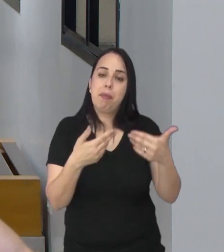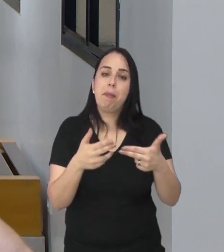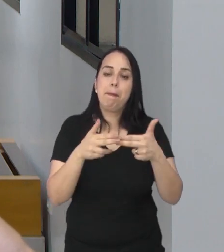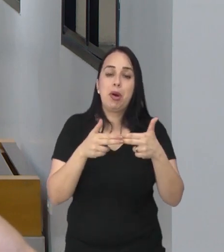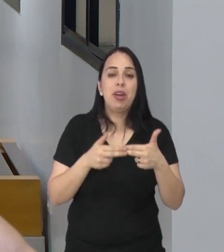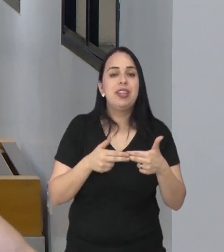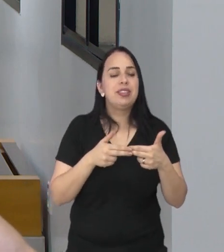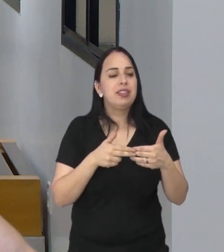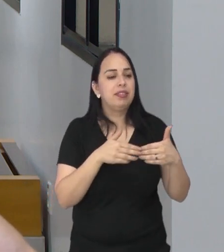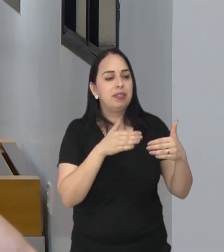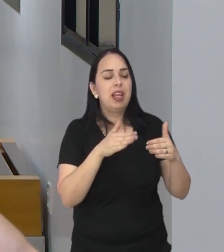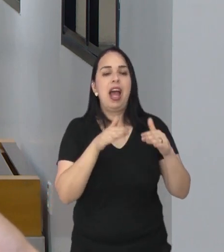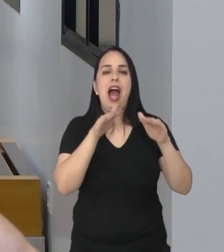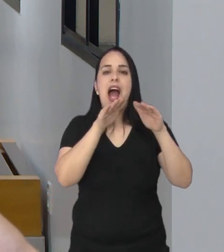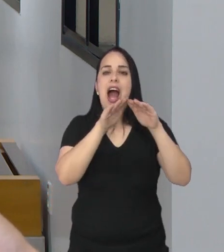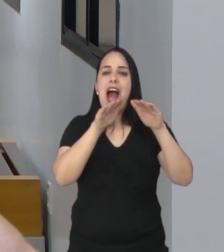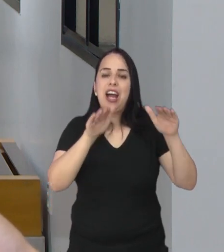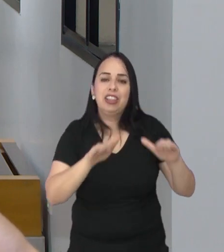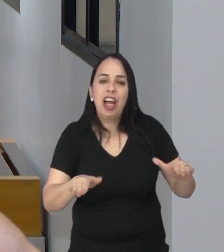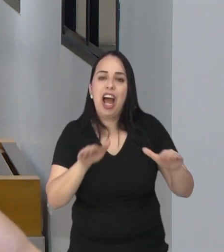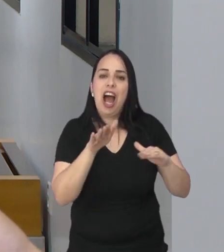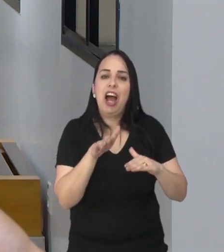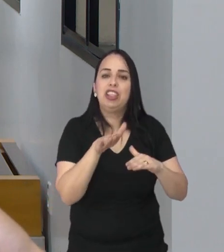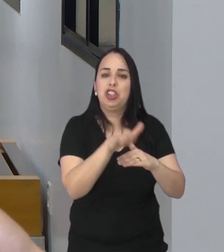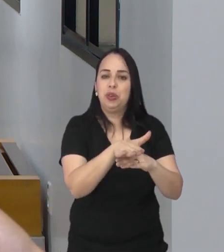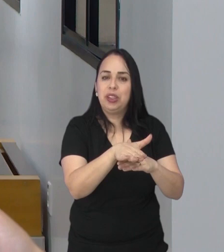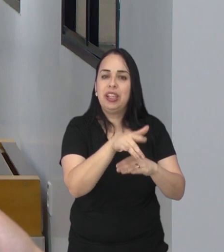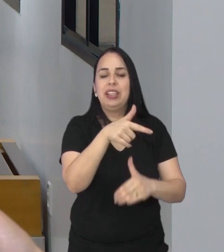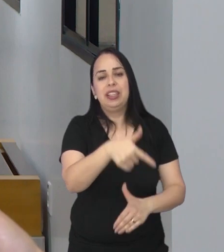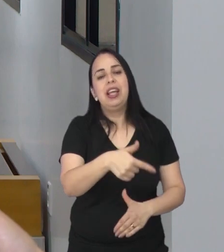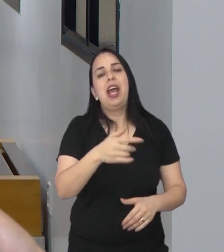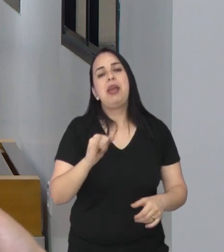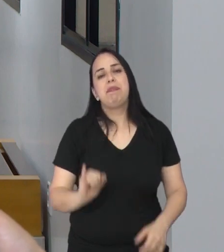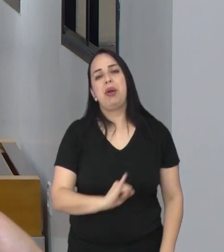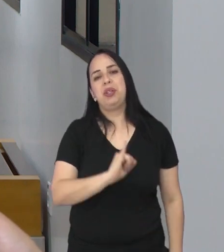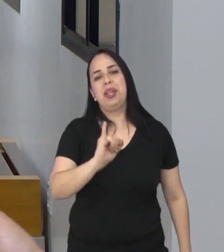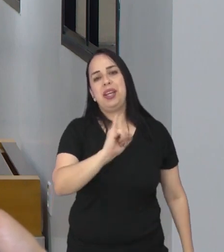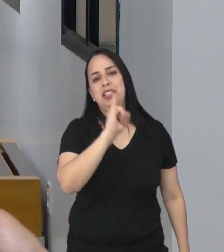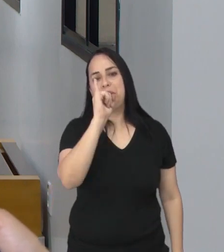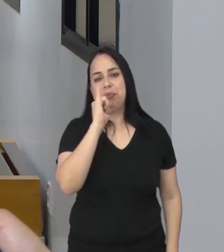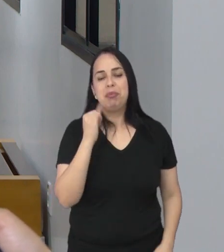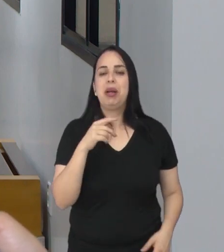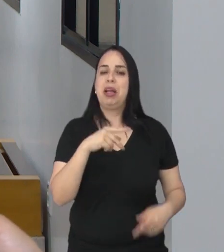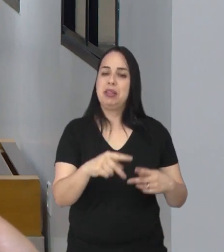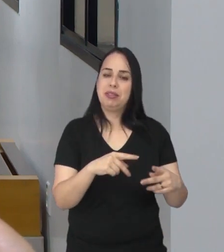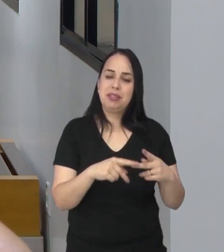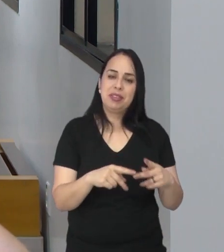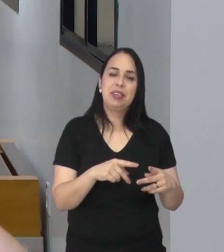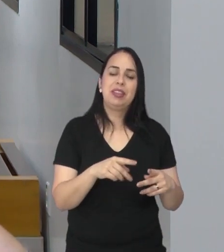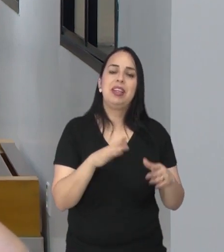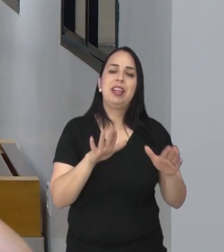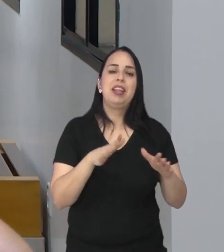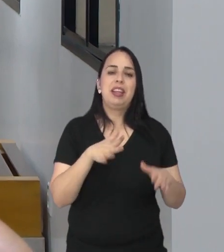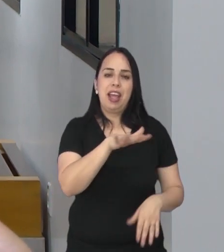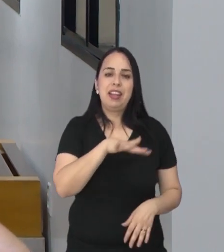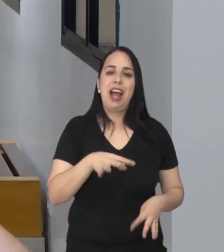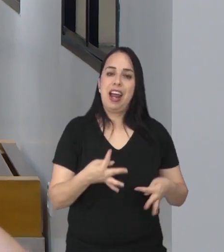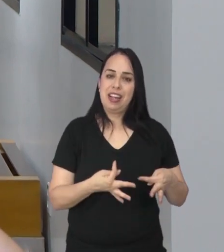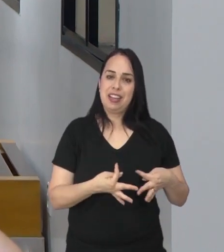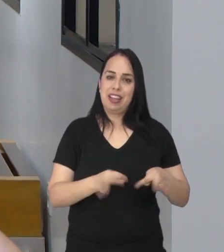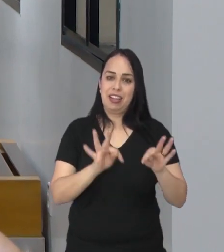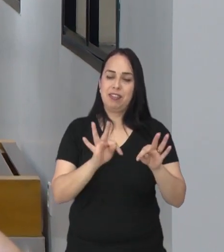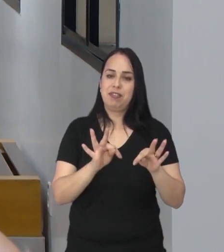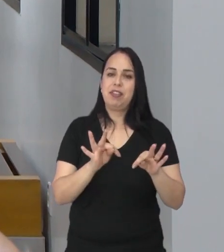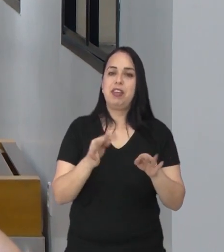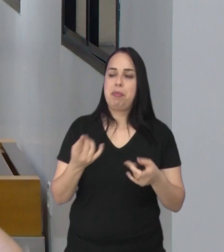que a gente fala, né, uma cadeia produtiva muito grande. Então, por isso, é importante para a cidade como São José dos Campos, que tem uma